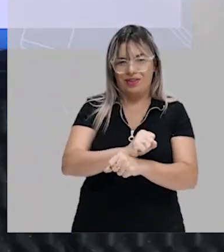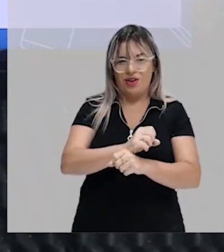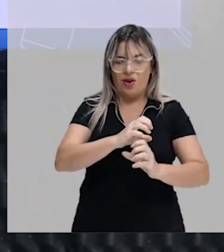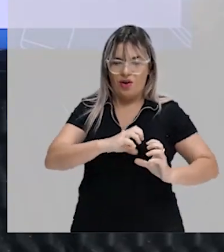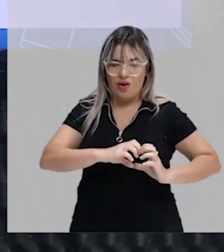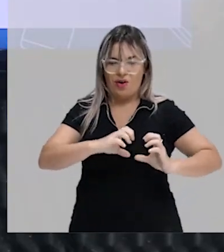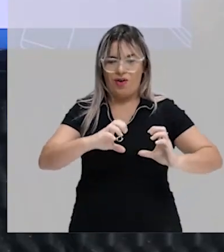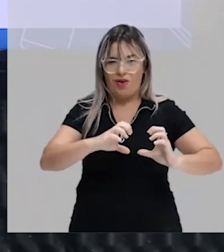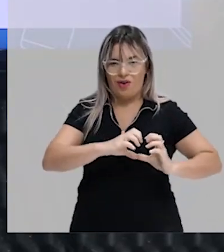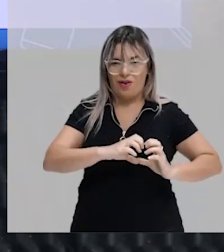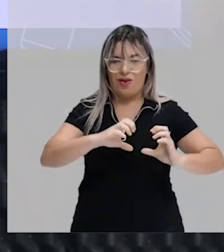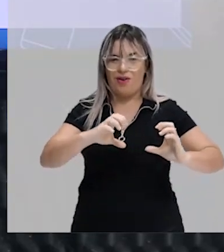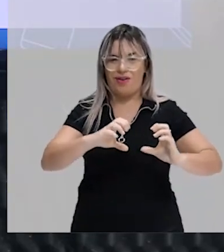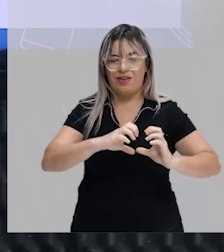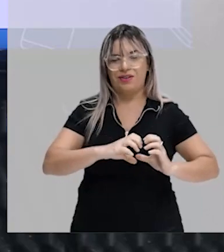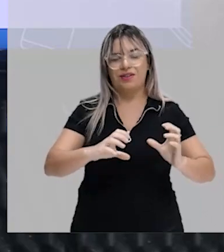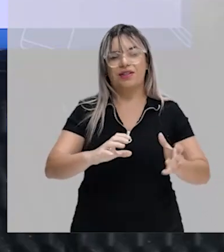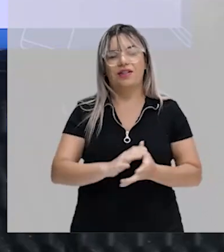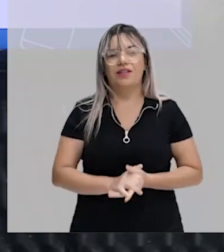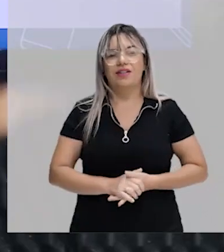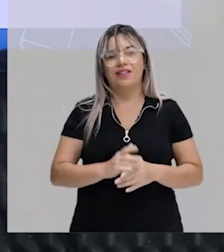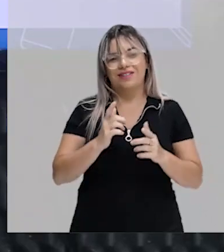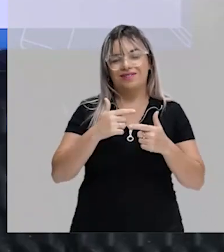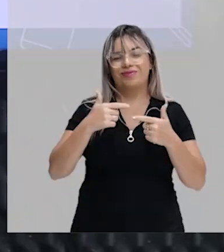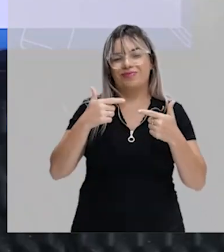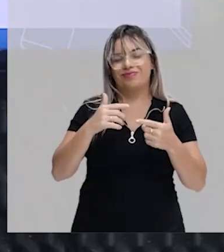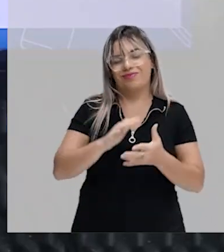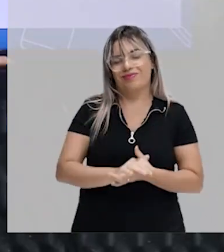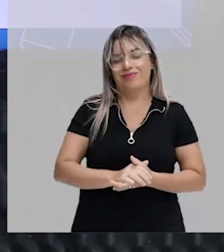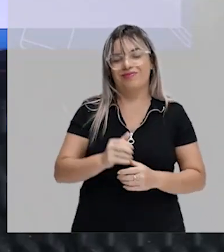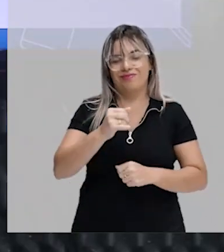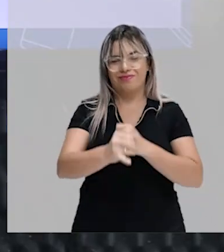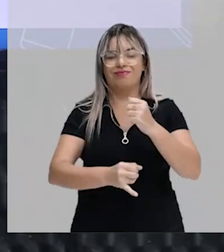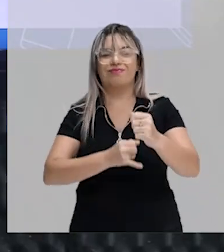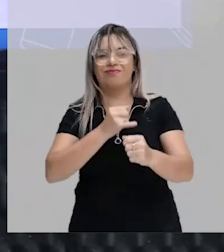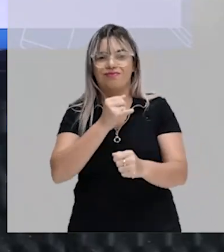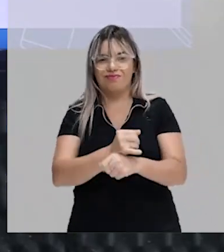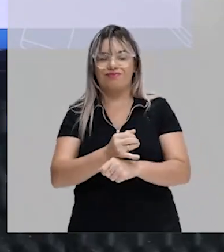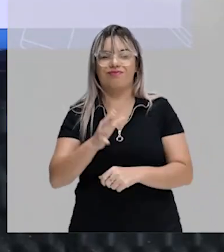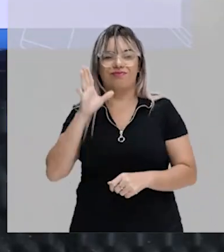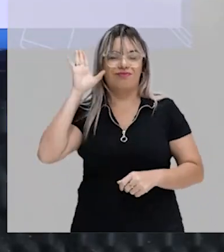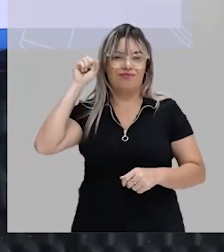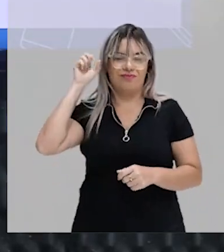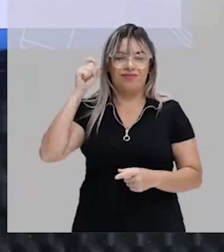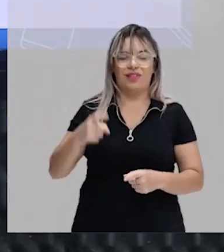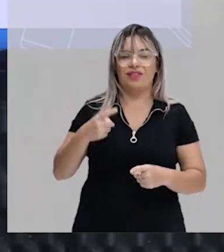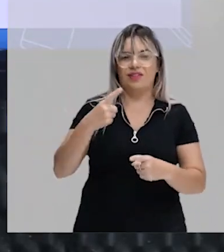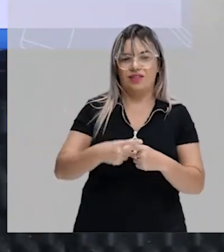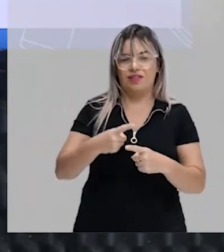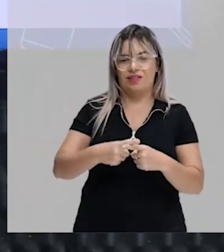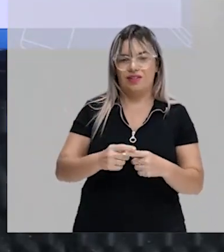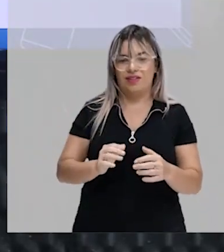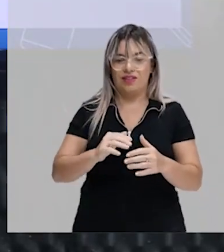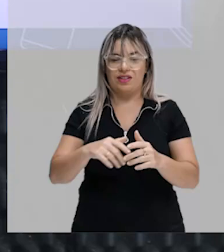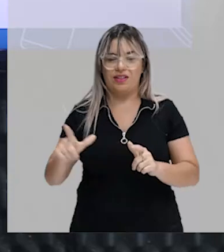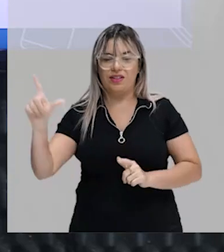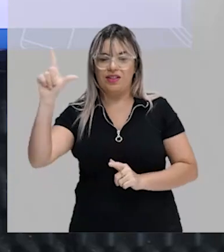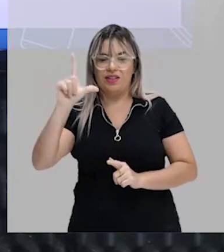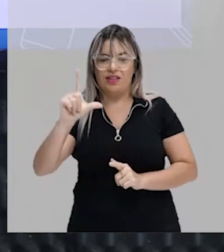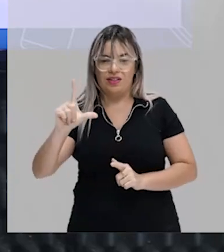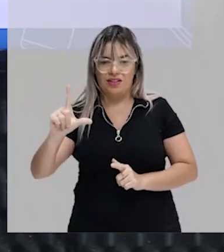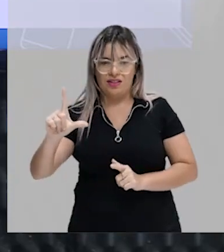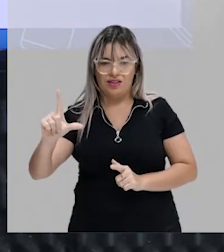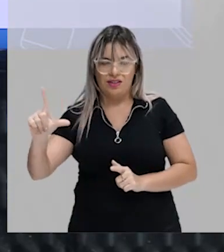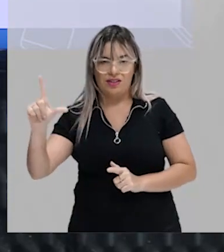vai, ó. É engraçado, isso aqui nós está cantando, gente. E é legal. É legal isso, por quê? Porque dentro dessa linguagem literária, e